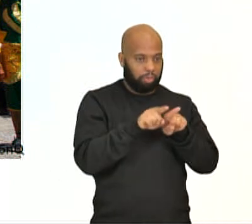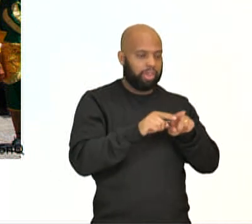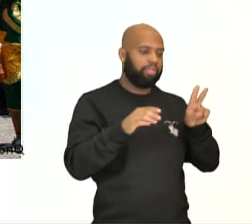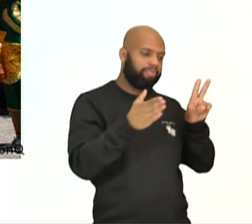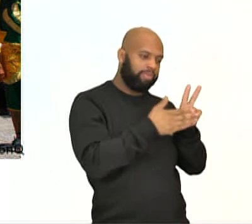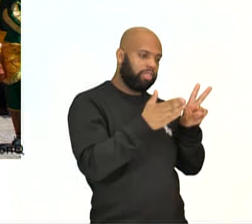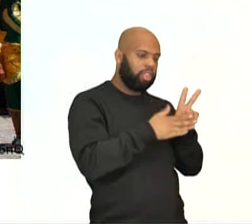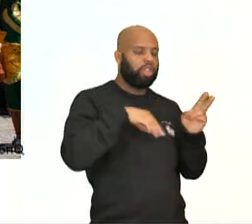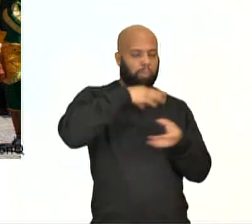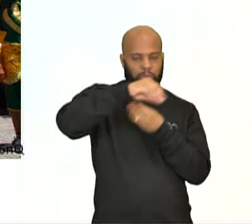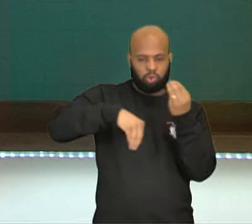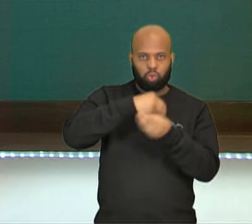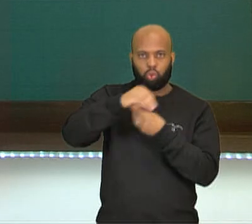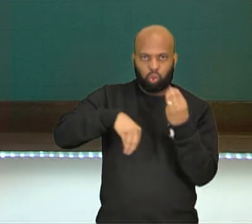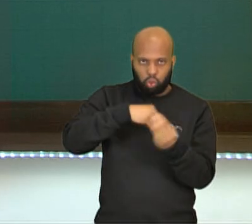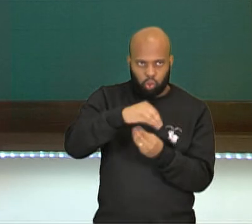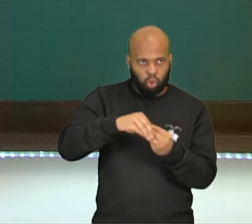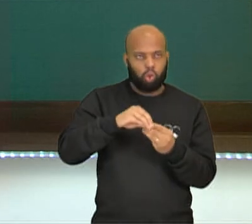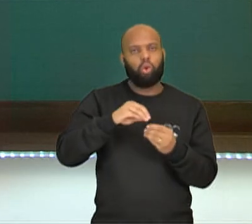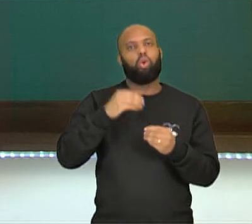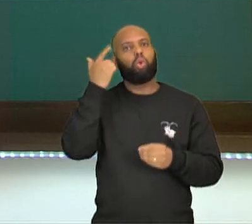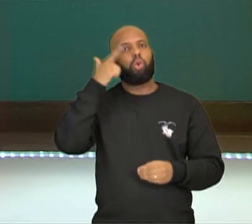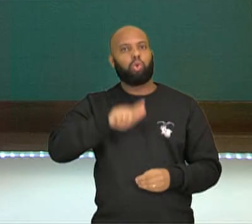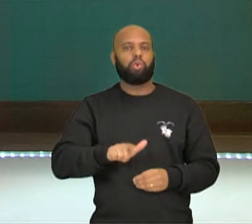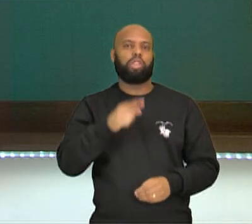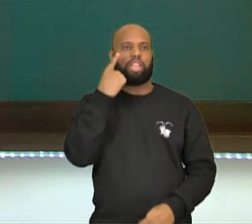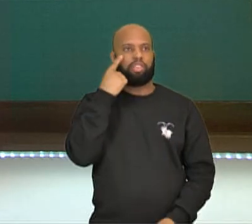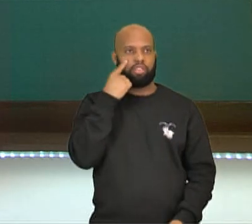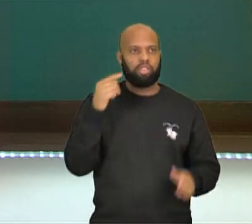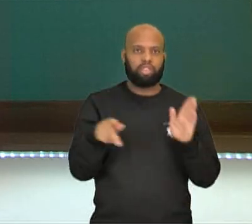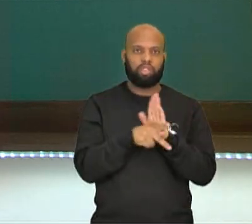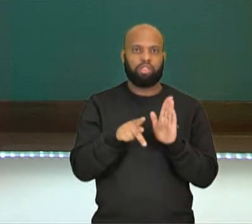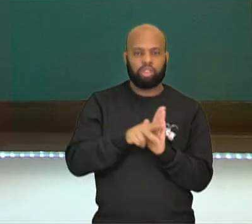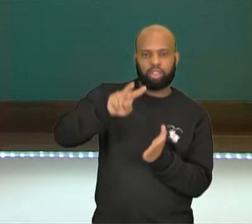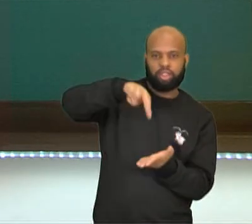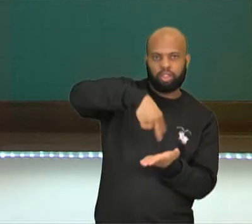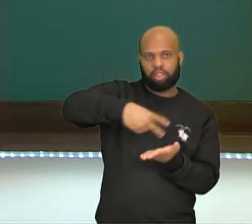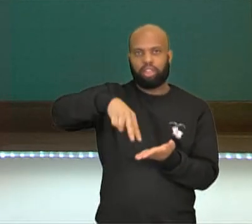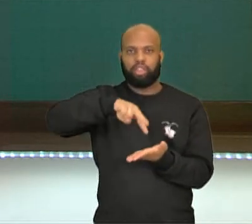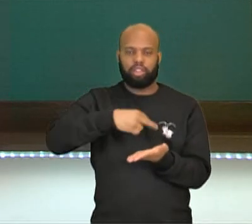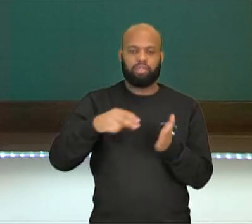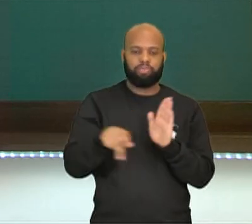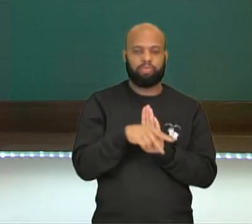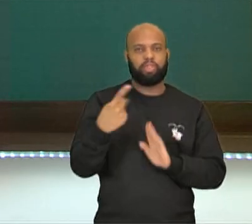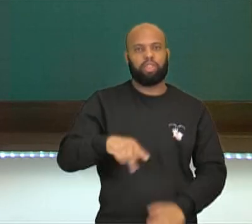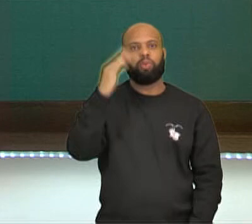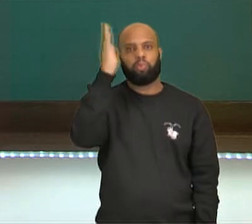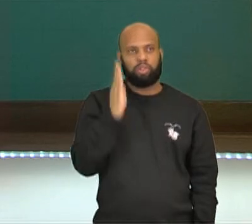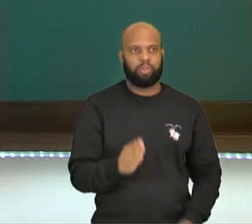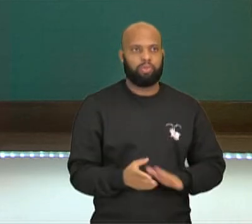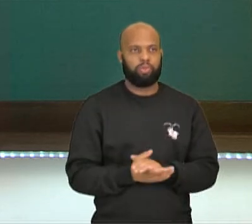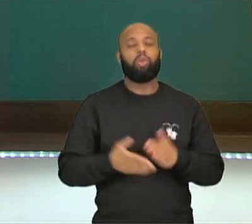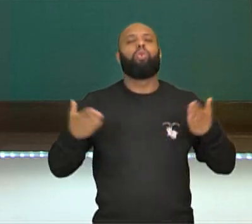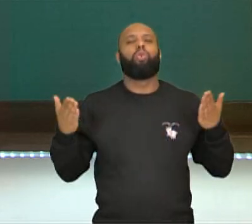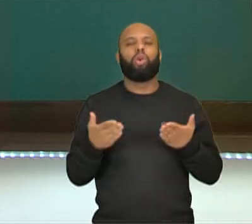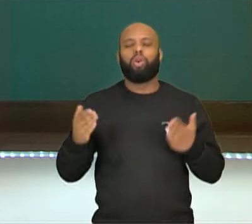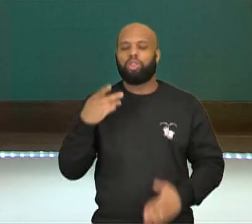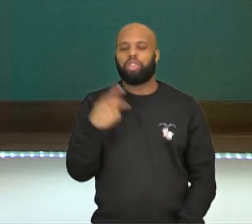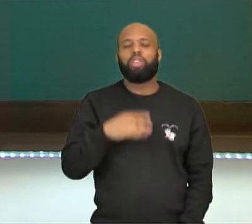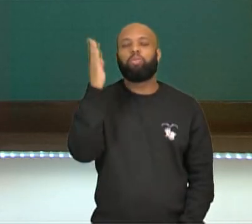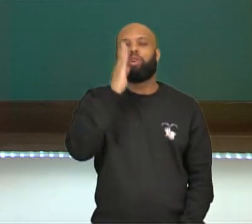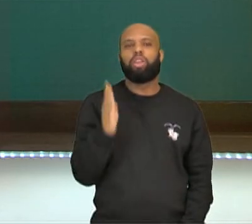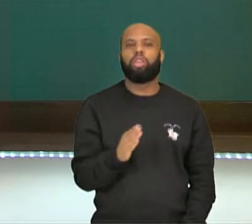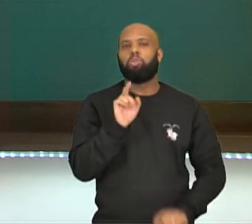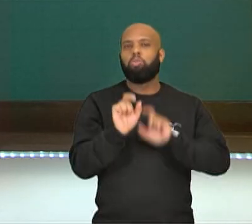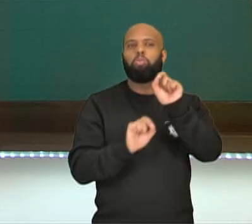fusão, a gente consegue verificar nas danças típicas brasileiras. E hoje no Brasil?